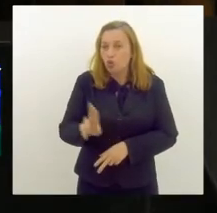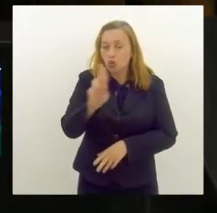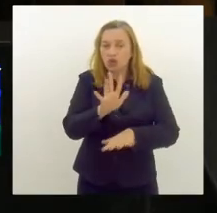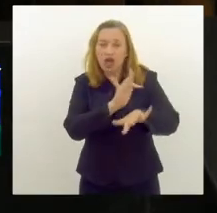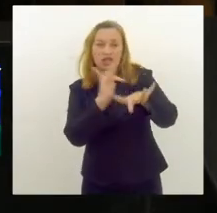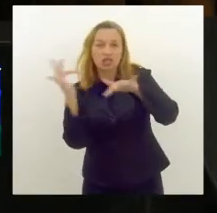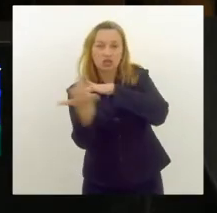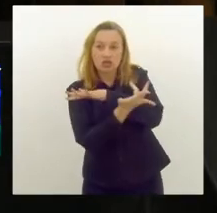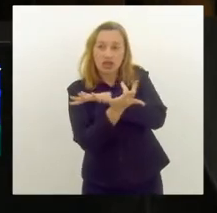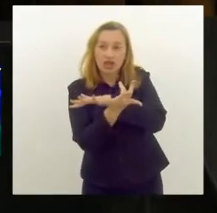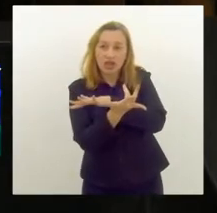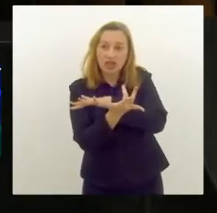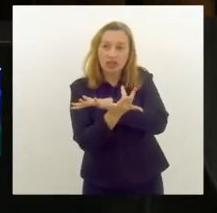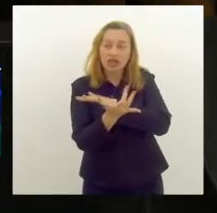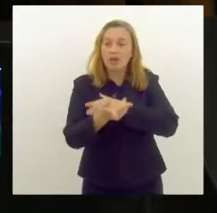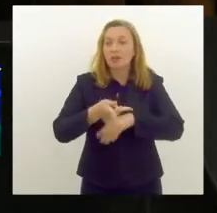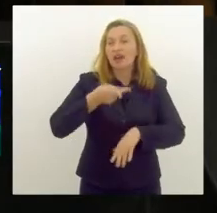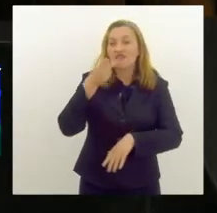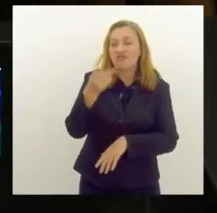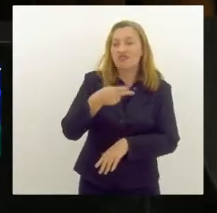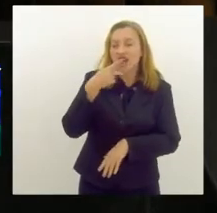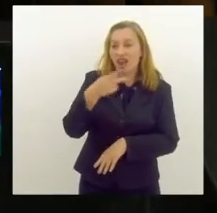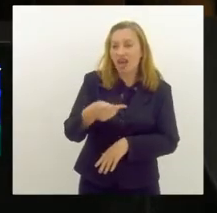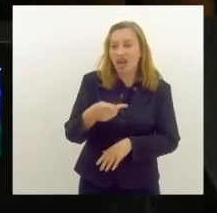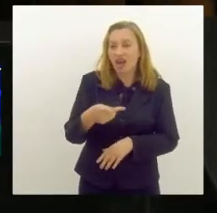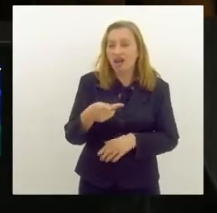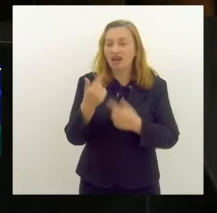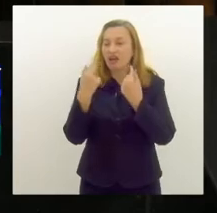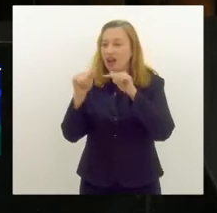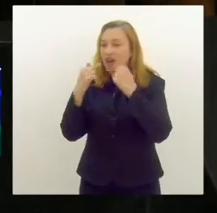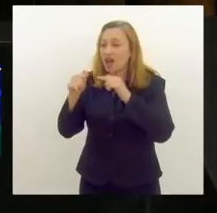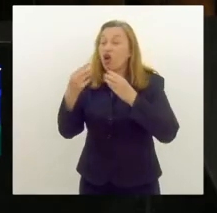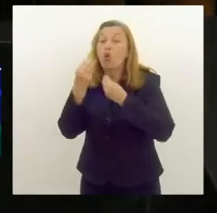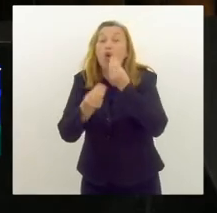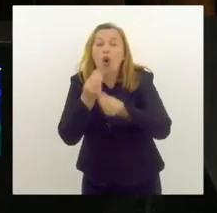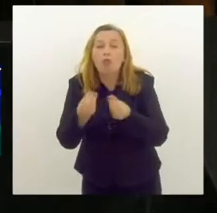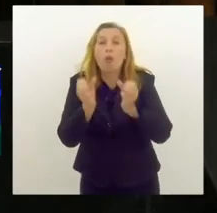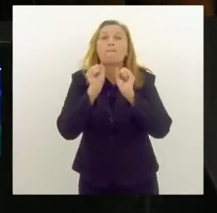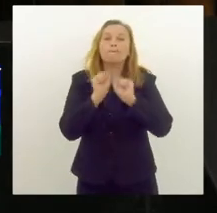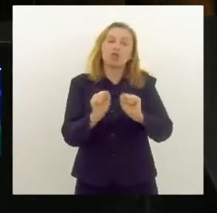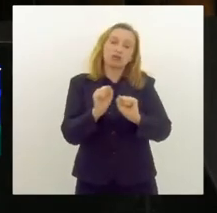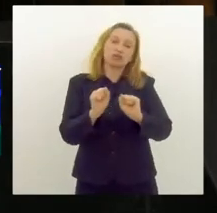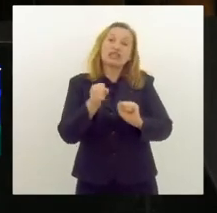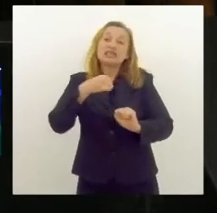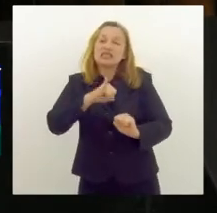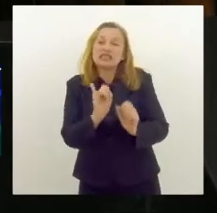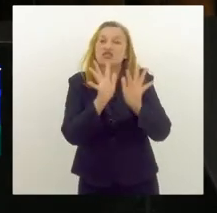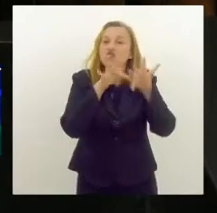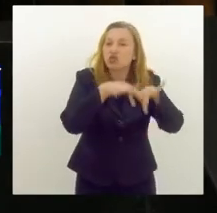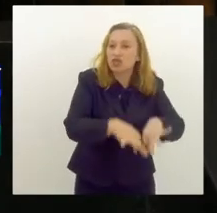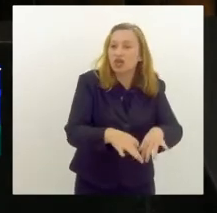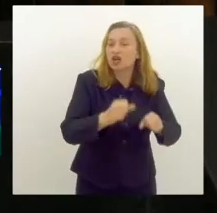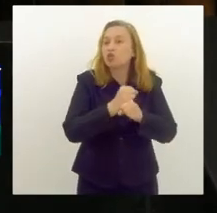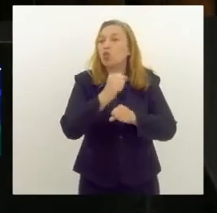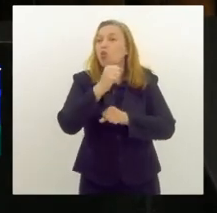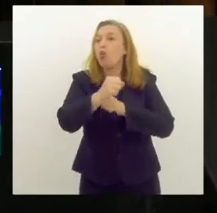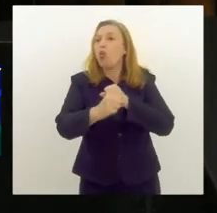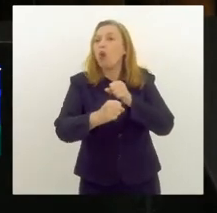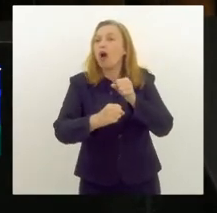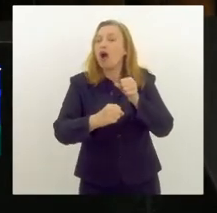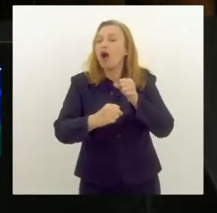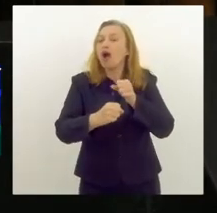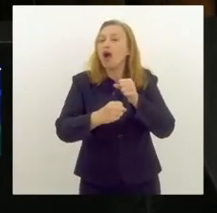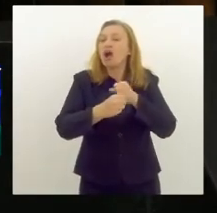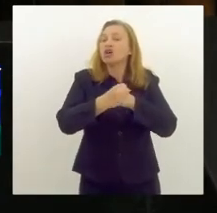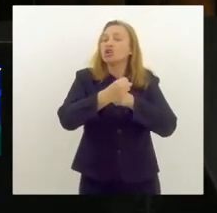redes sociais para falar e questionar como pode, se no final do ano passado,